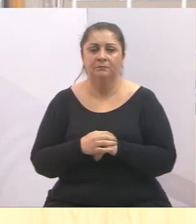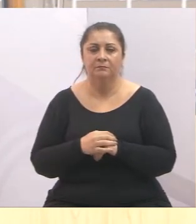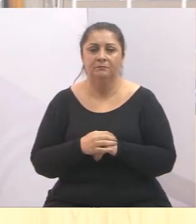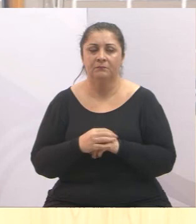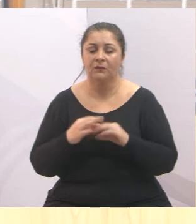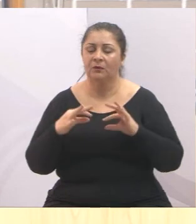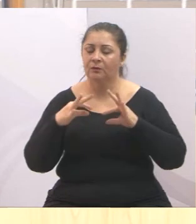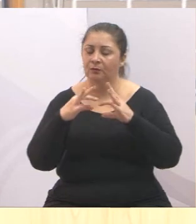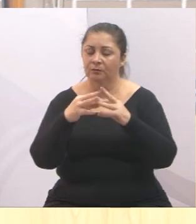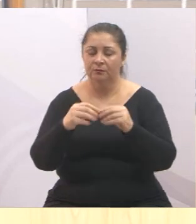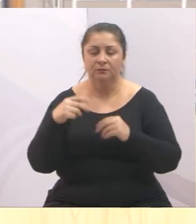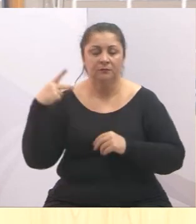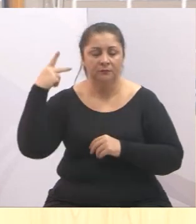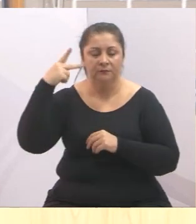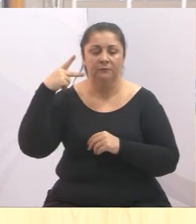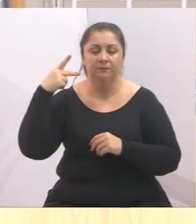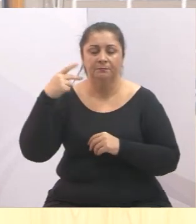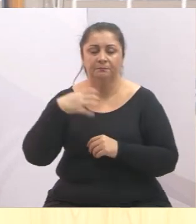todos os vereadores.